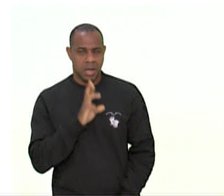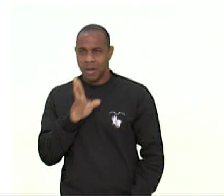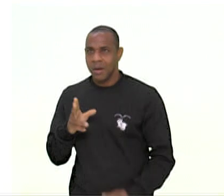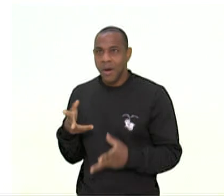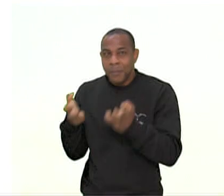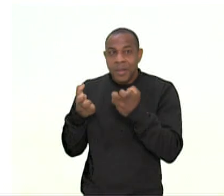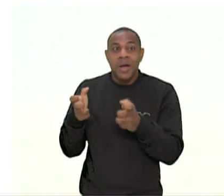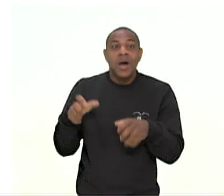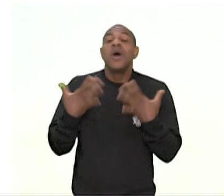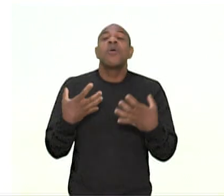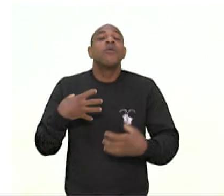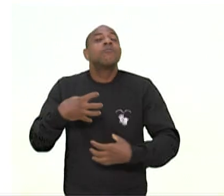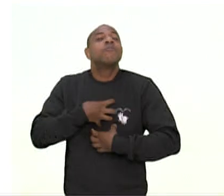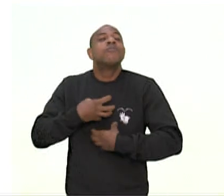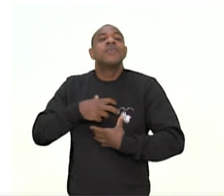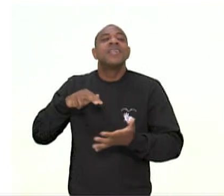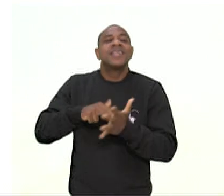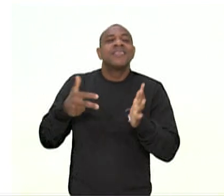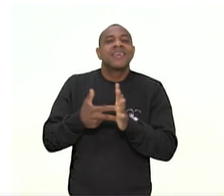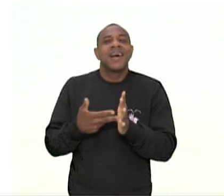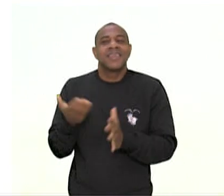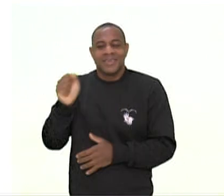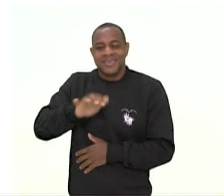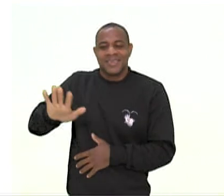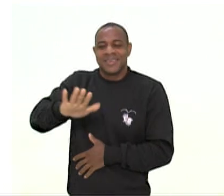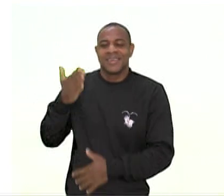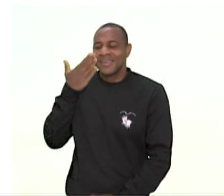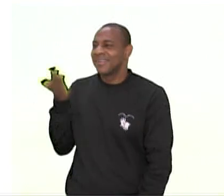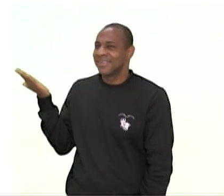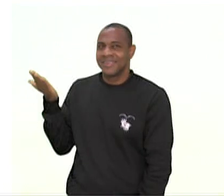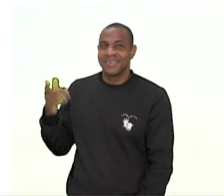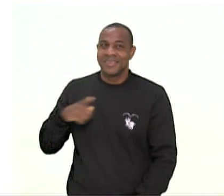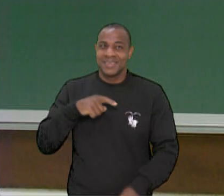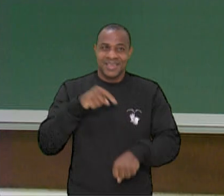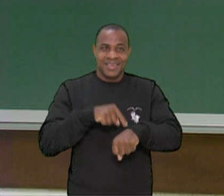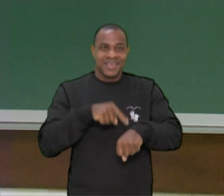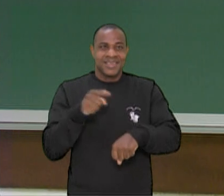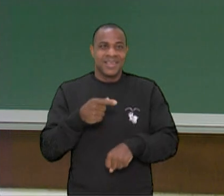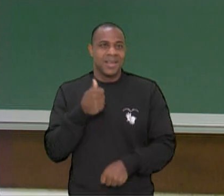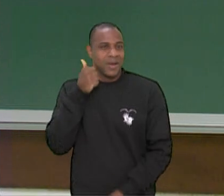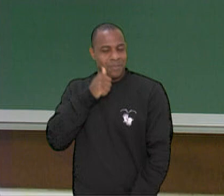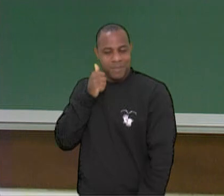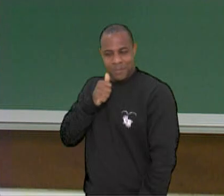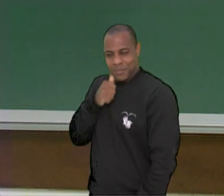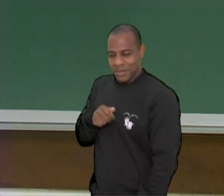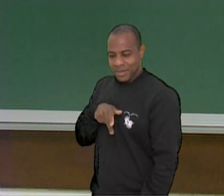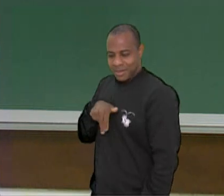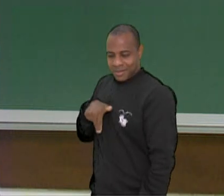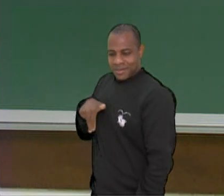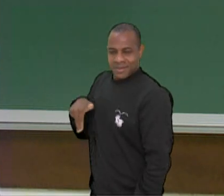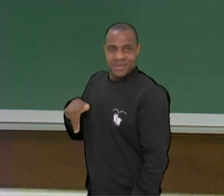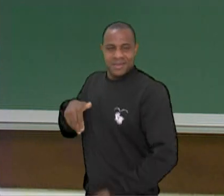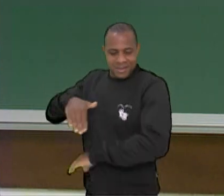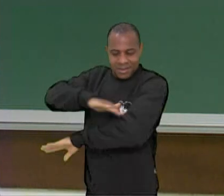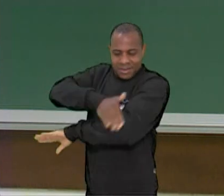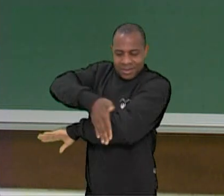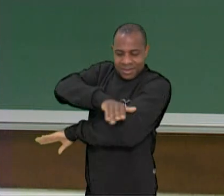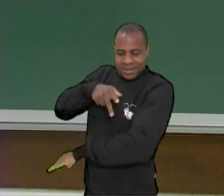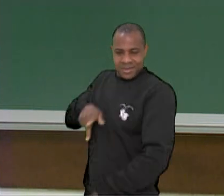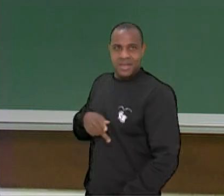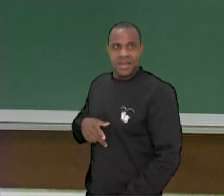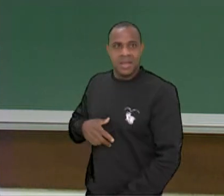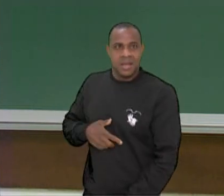qual é o efeito de sentido produzido por essa charge? Você tem ali uma mulher, né, virando a esquina e o bandido chega,